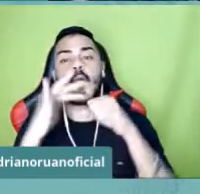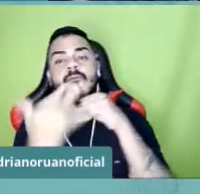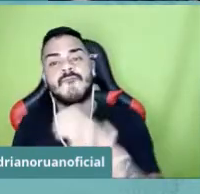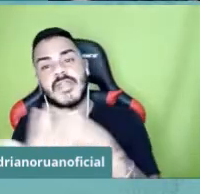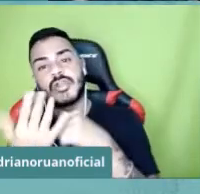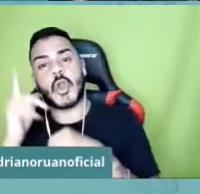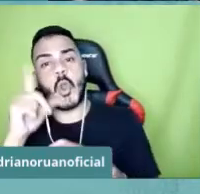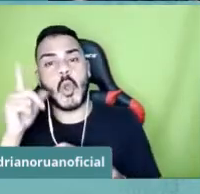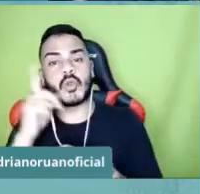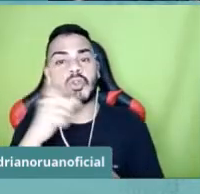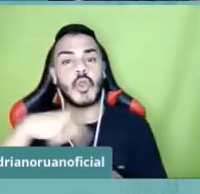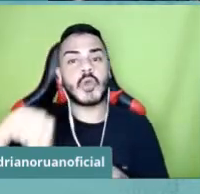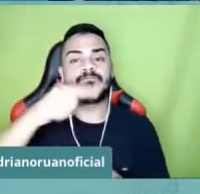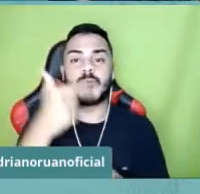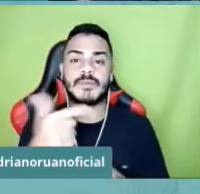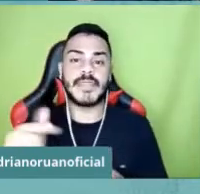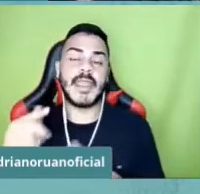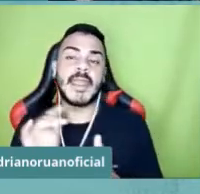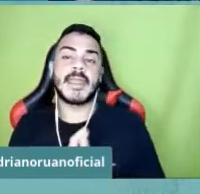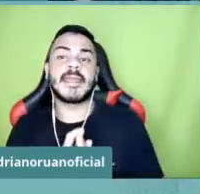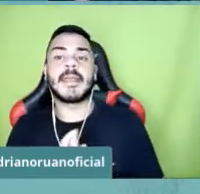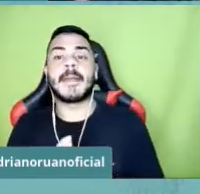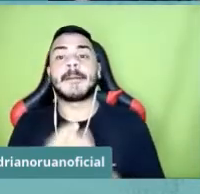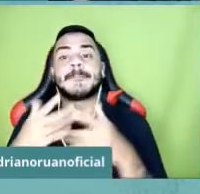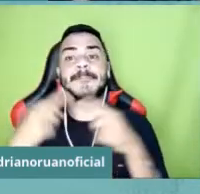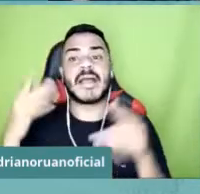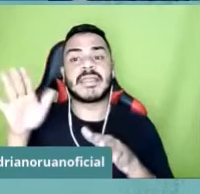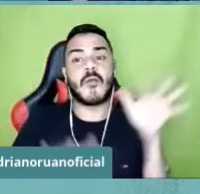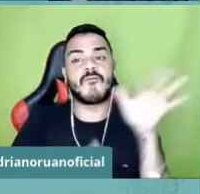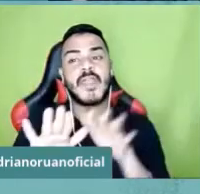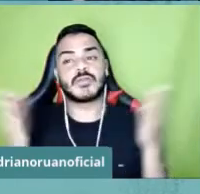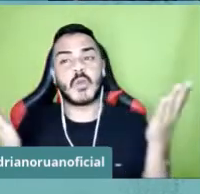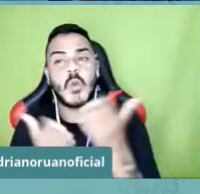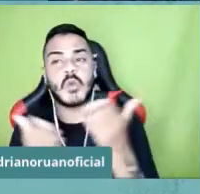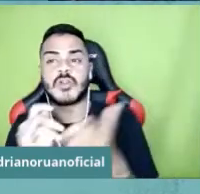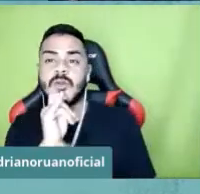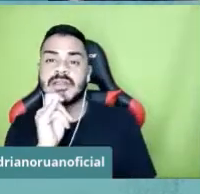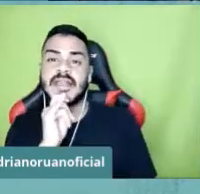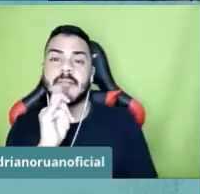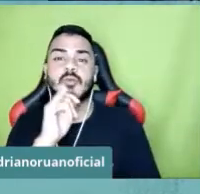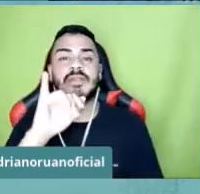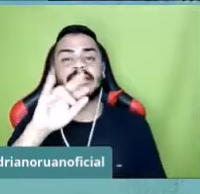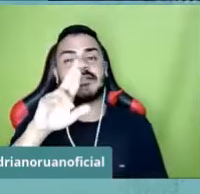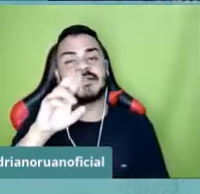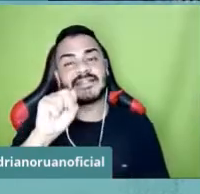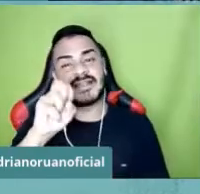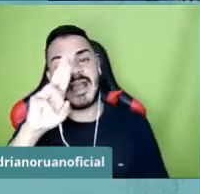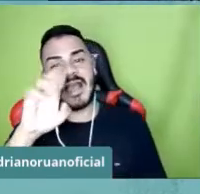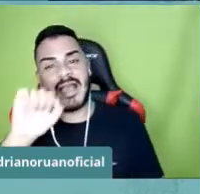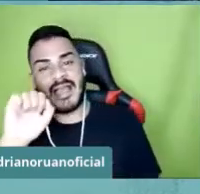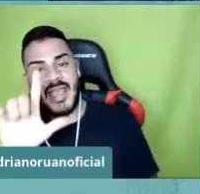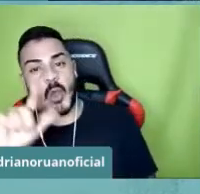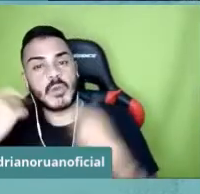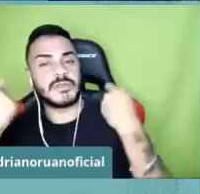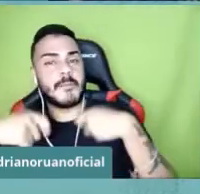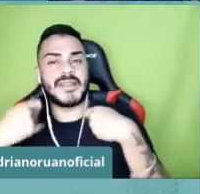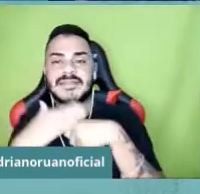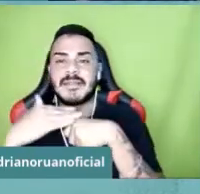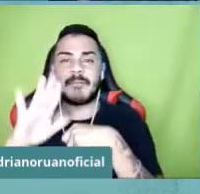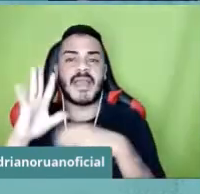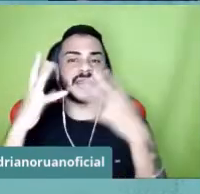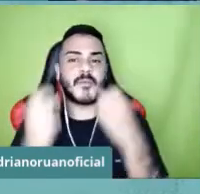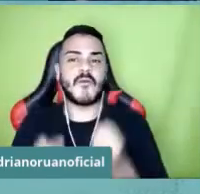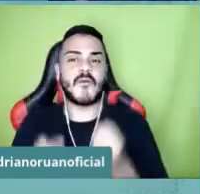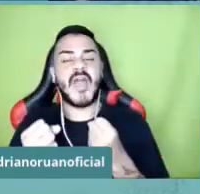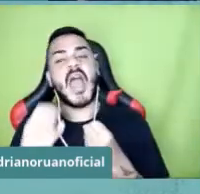gente não tem, né? Então, talvez hoje, por exemplo, Israel não precise mais aprovar ou incorporar